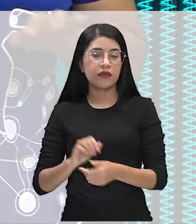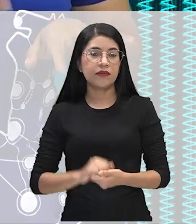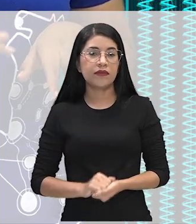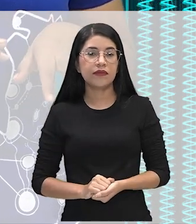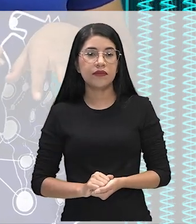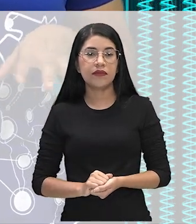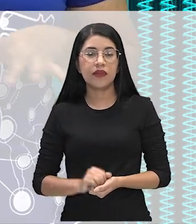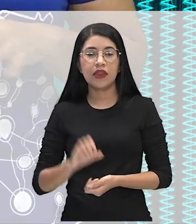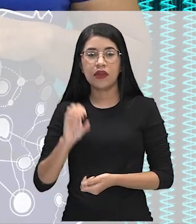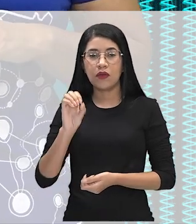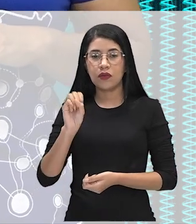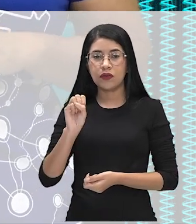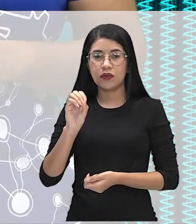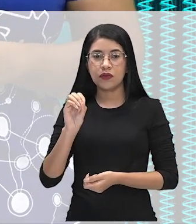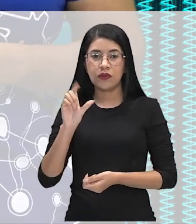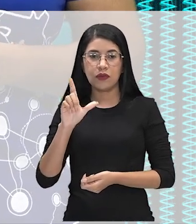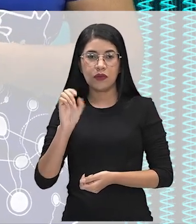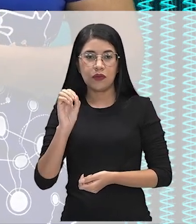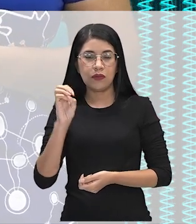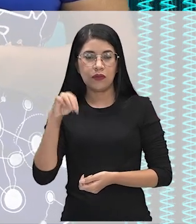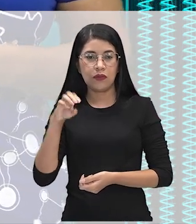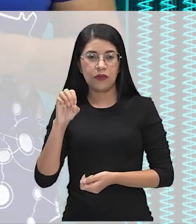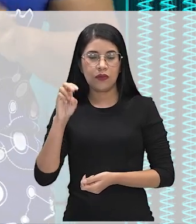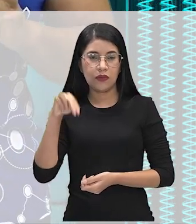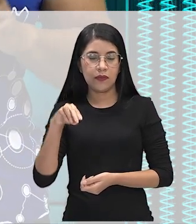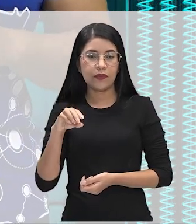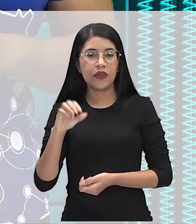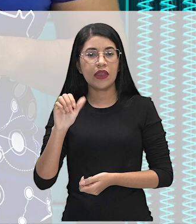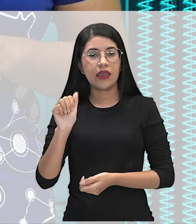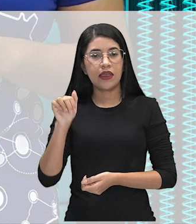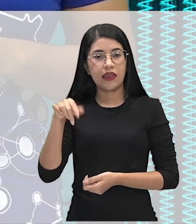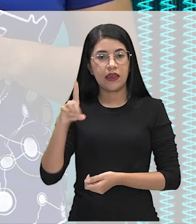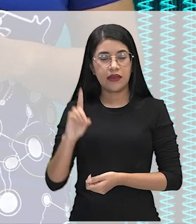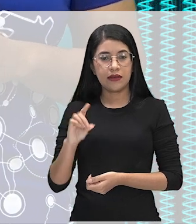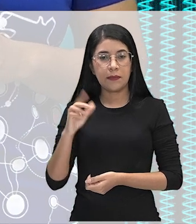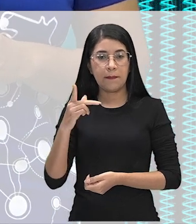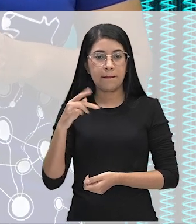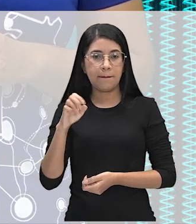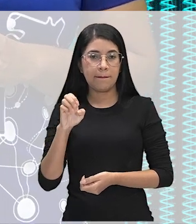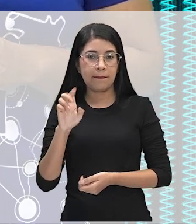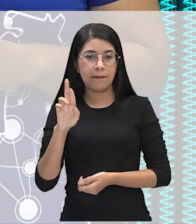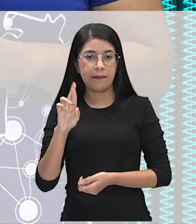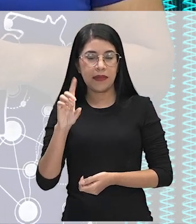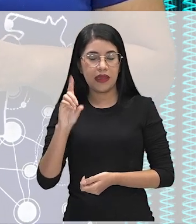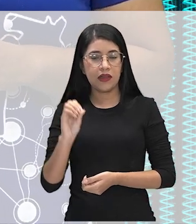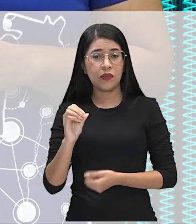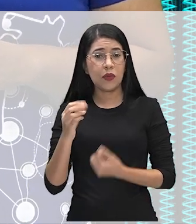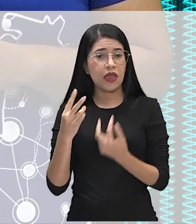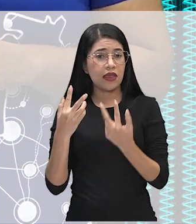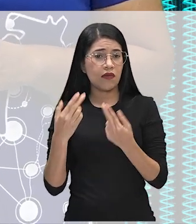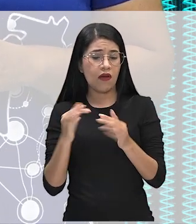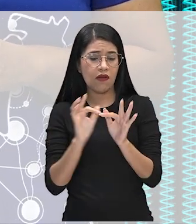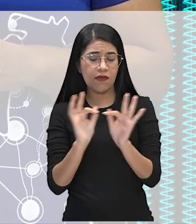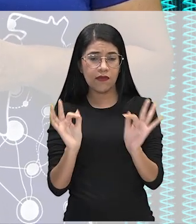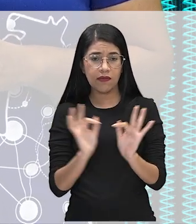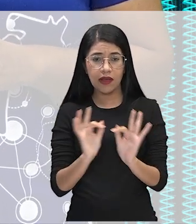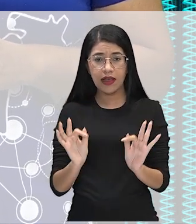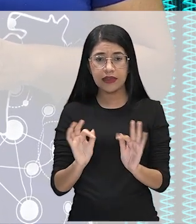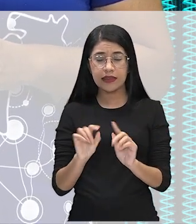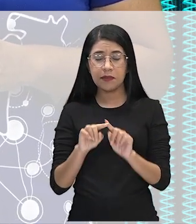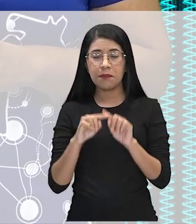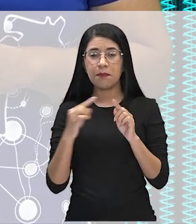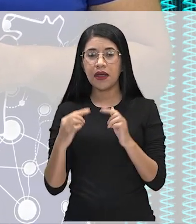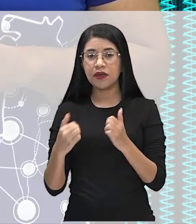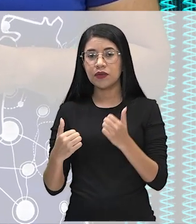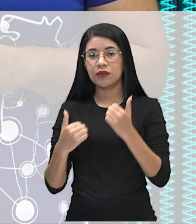river. Solomon and Pedro swam in the river. Que é a mesma coisa aqui de cima, só que eu não usei um pronome. Eu